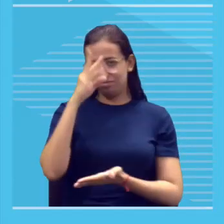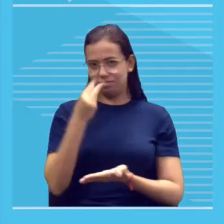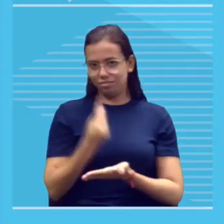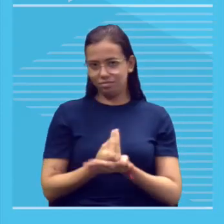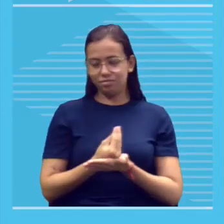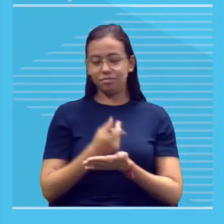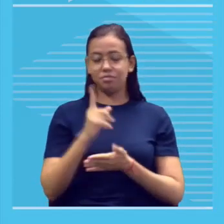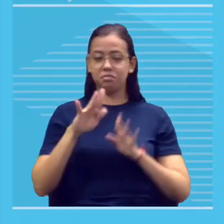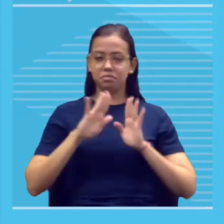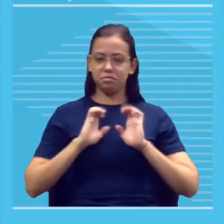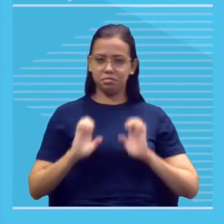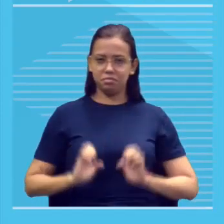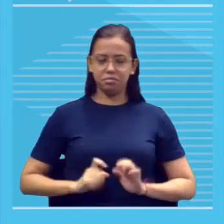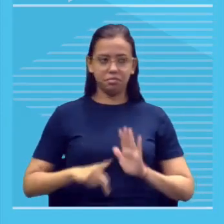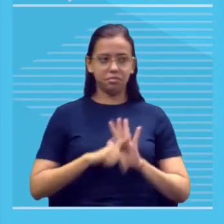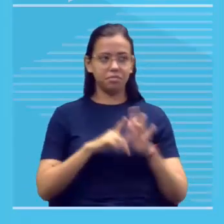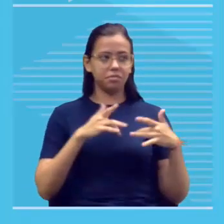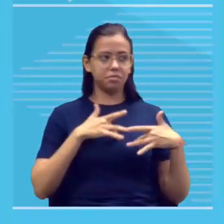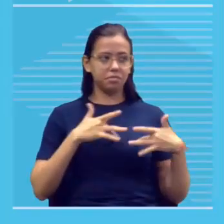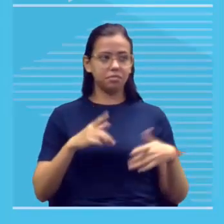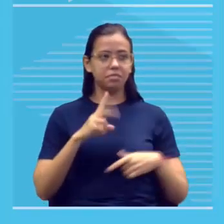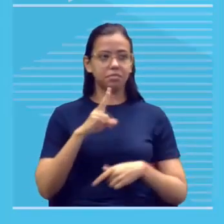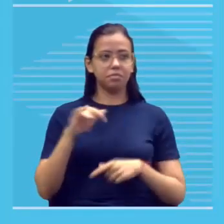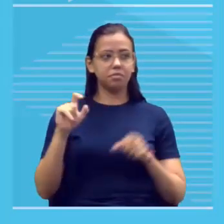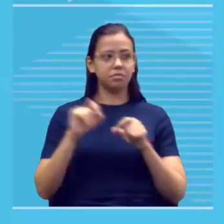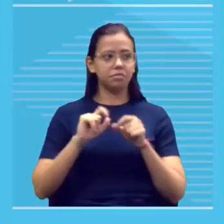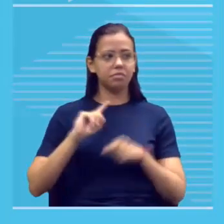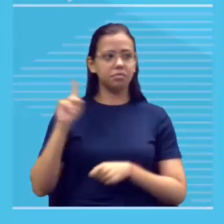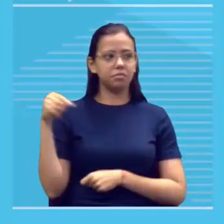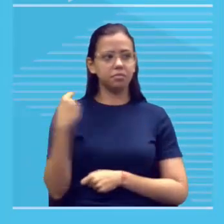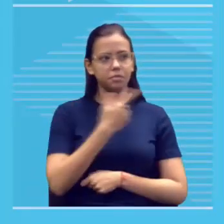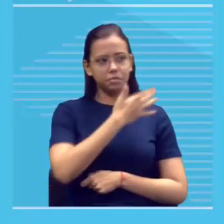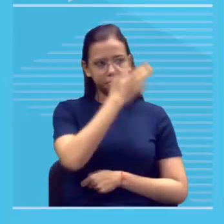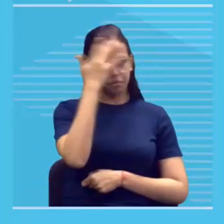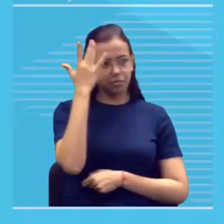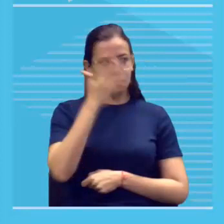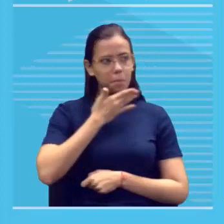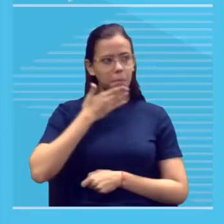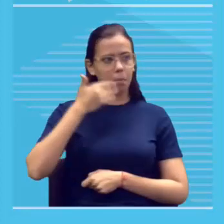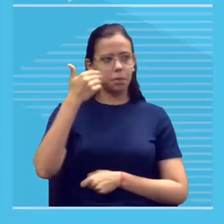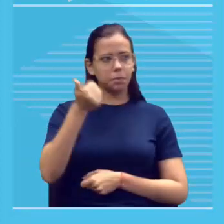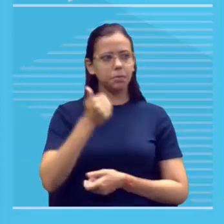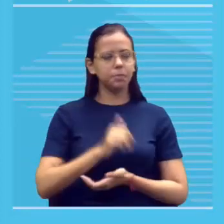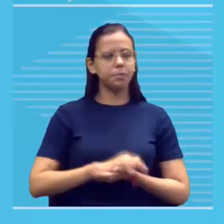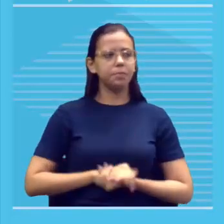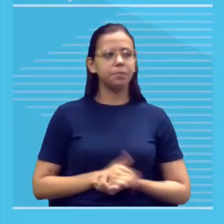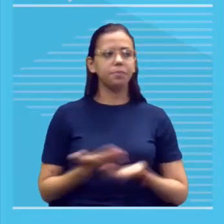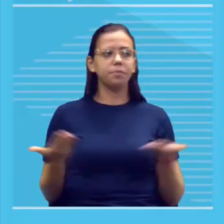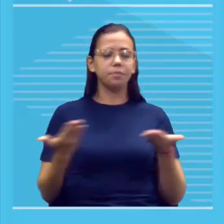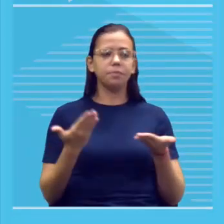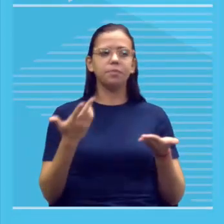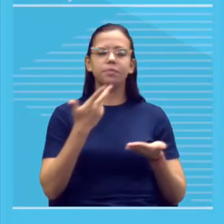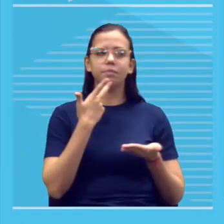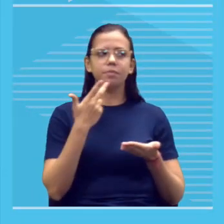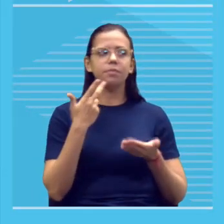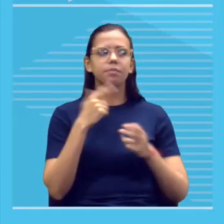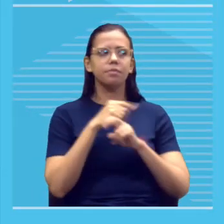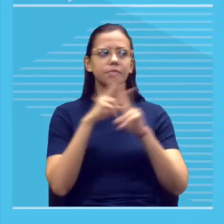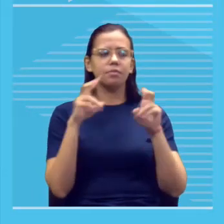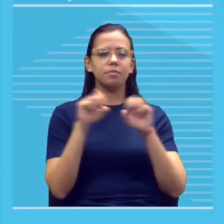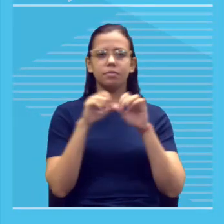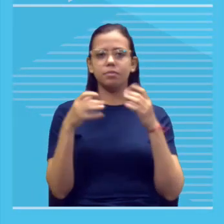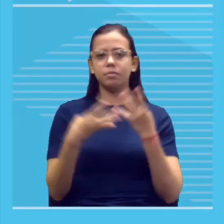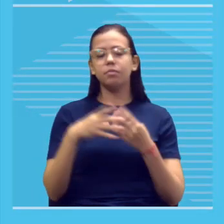a ética da caridade AD nos tornar pessoas melhores bom eu vou falar pouco sobre esses lade é a literatura